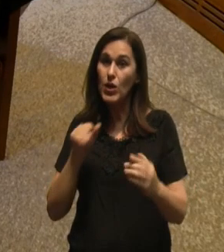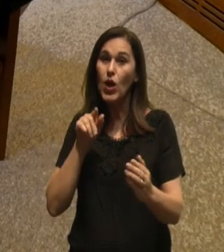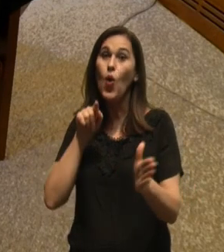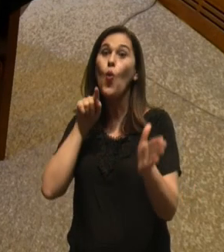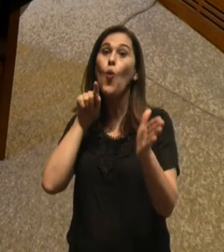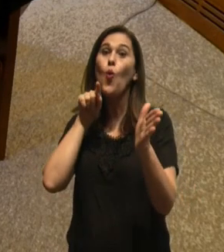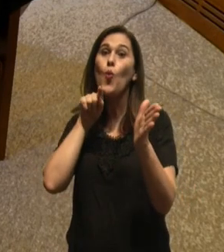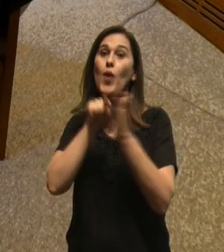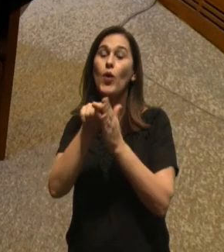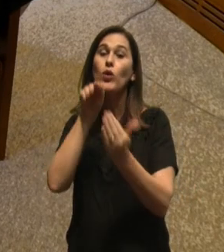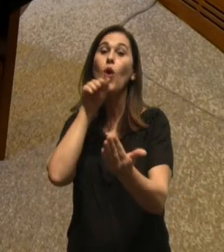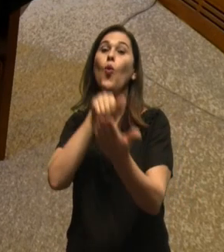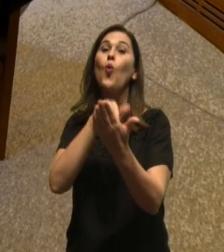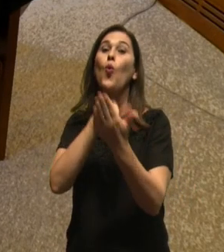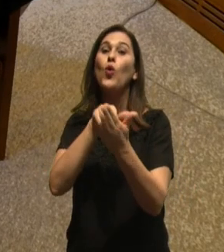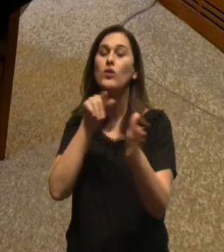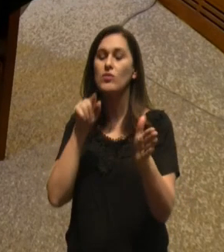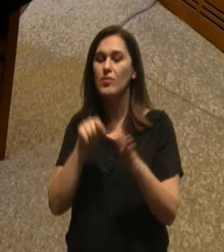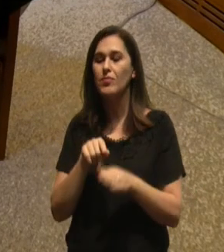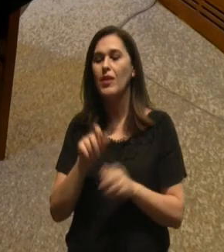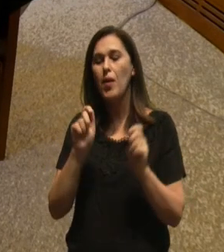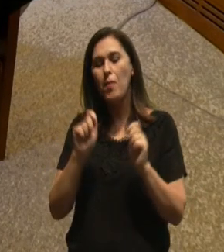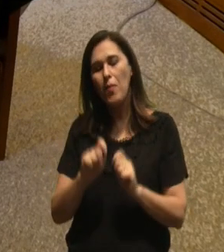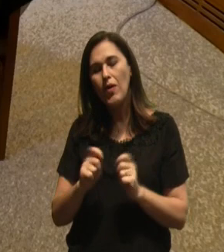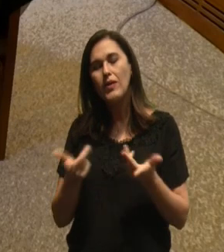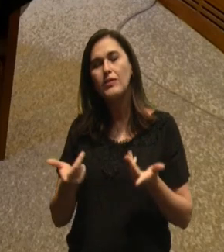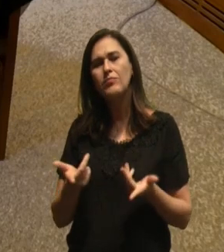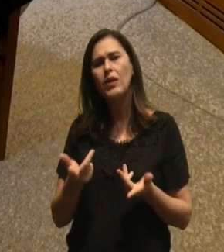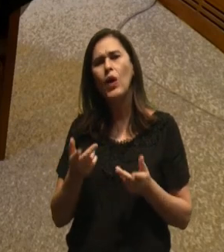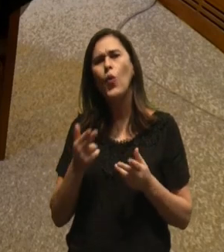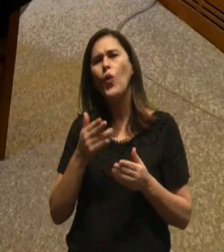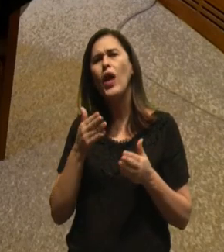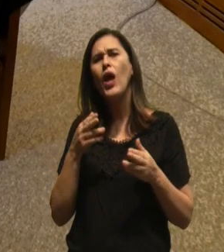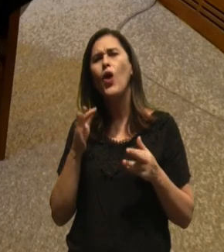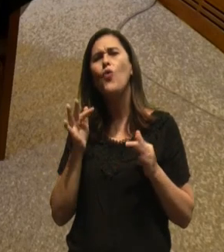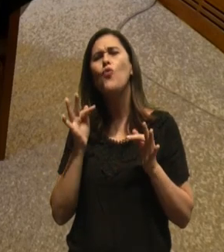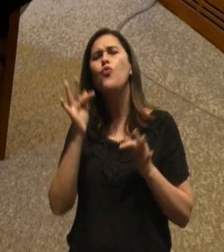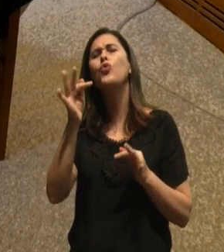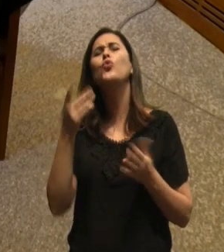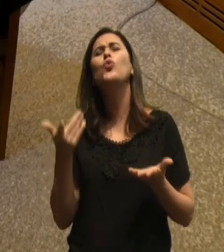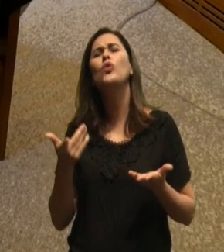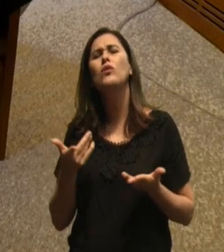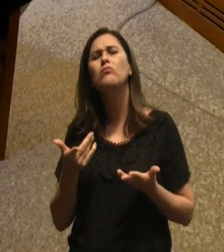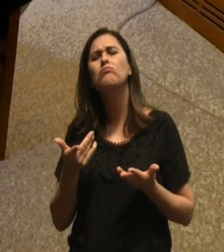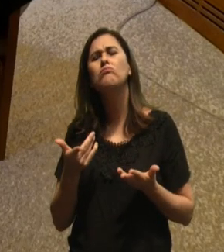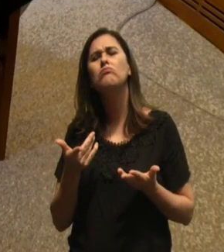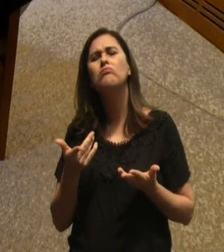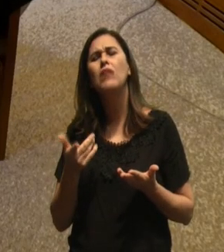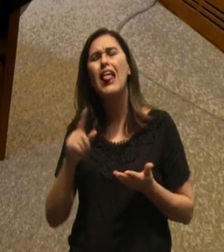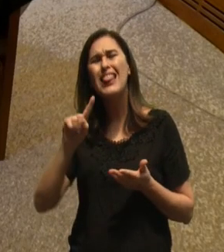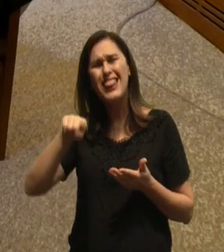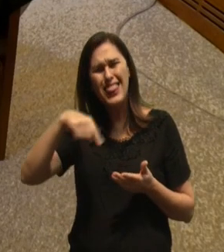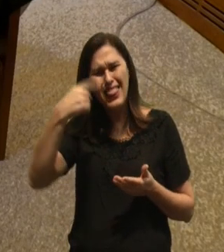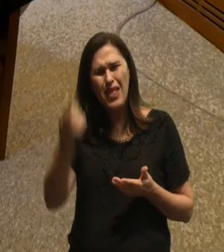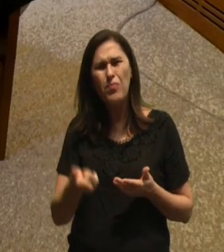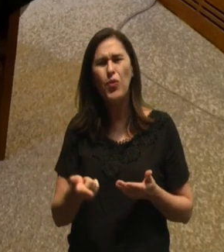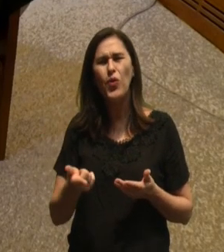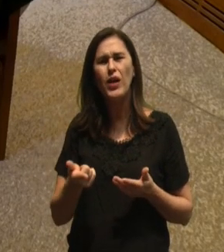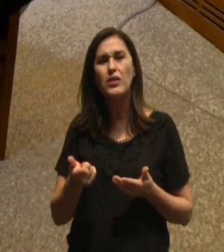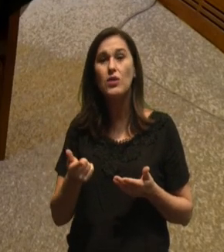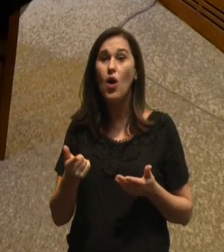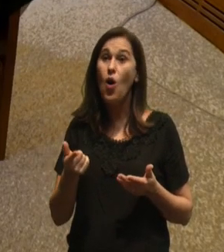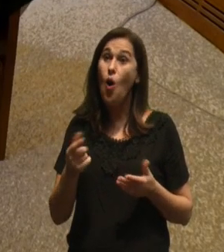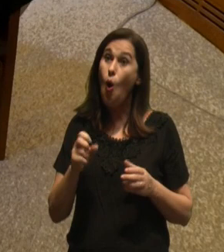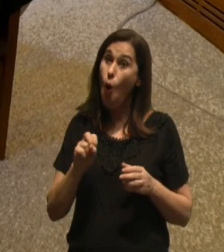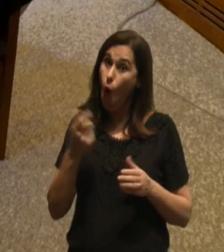pergunta, para que a irmã possa nos dizer de perspectivas, né? pós-confinamento, ou mesmo durante